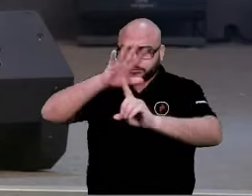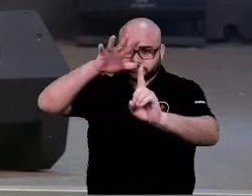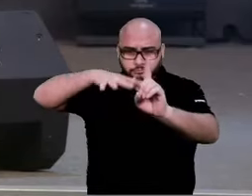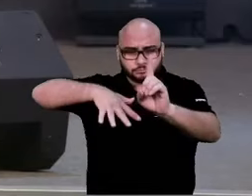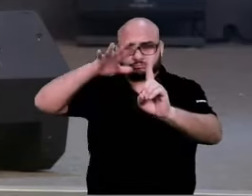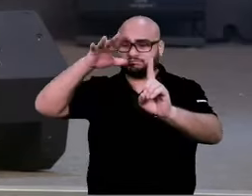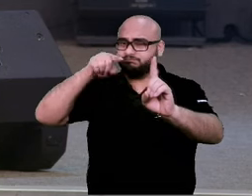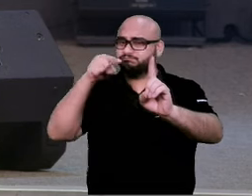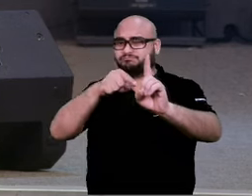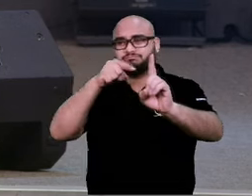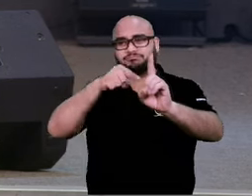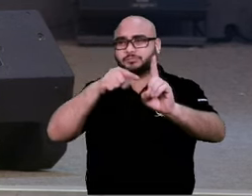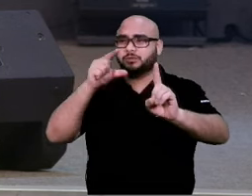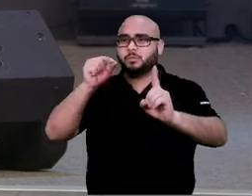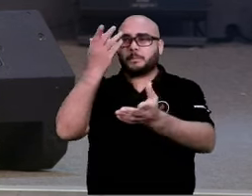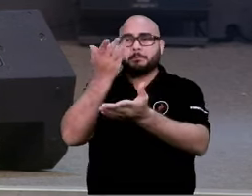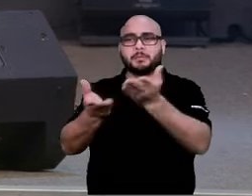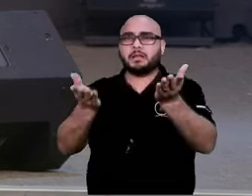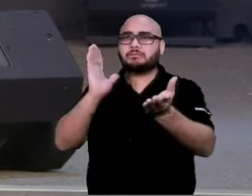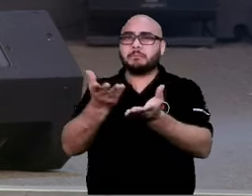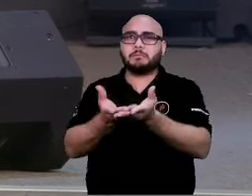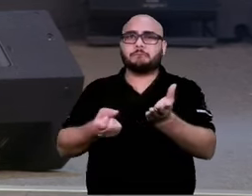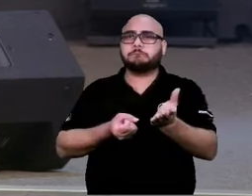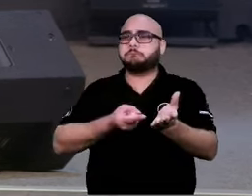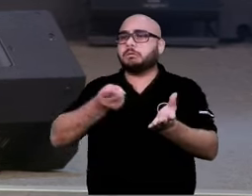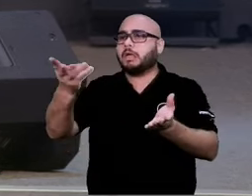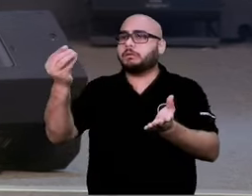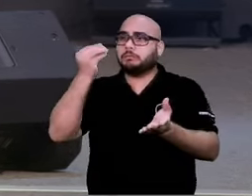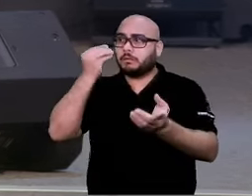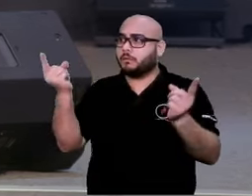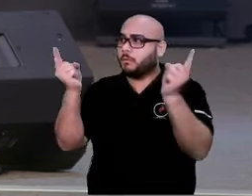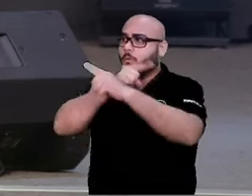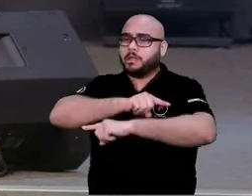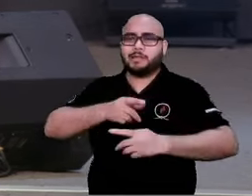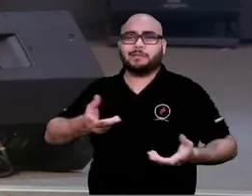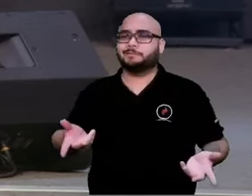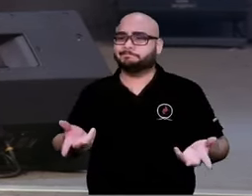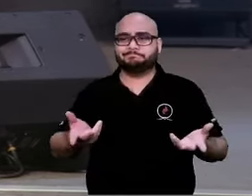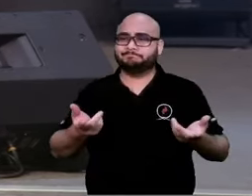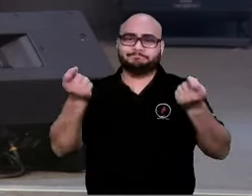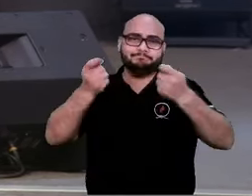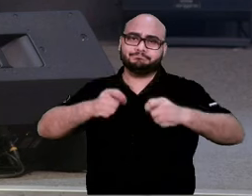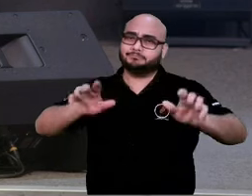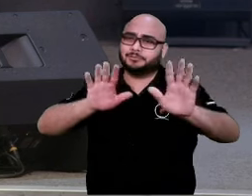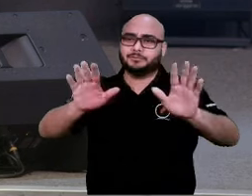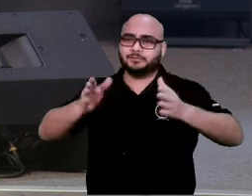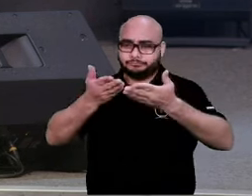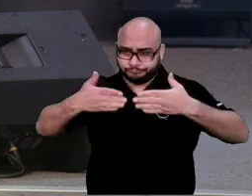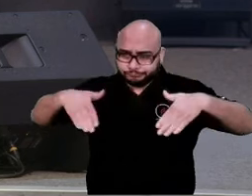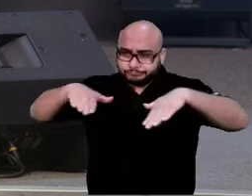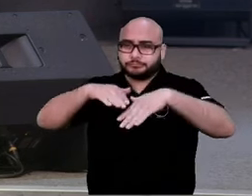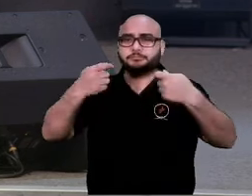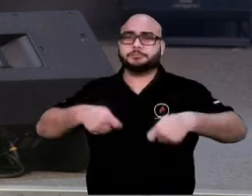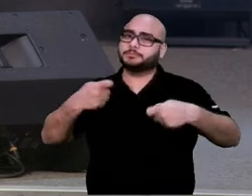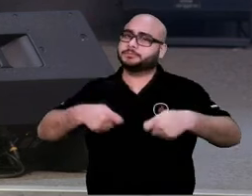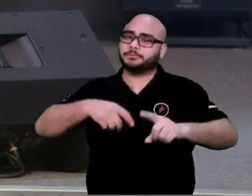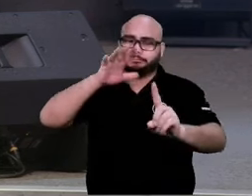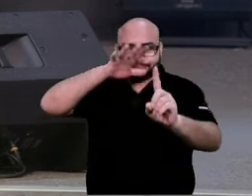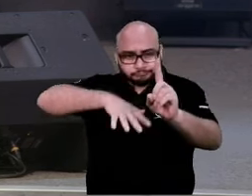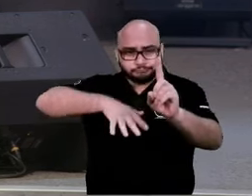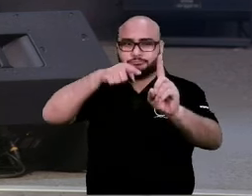Você já perdeu muita coisa. Agora não adianta você tentar reverter isso com o teu network. Desce. Você já perdeu muita coisa. Não